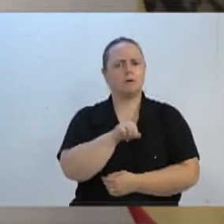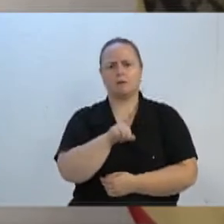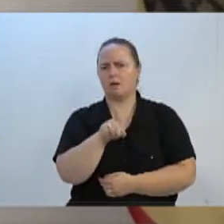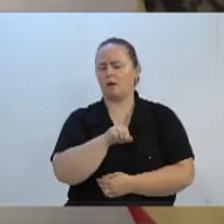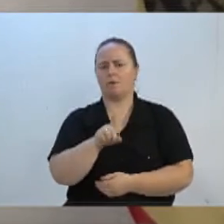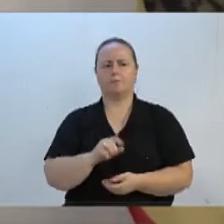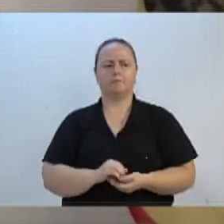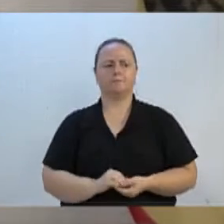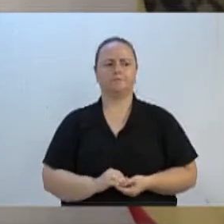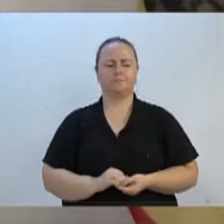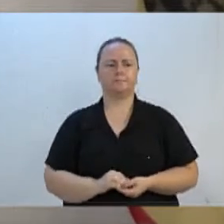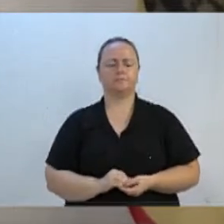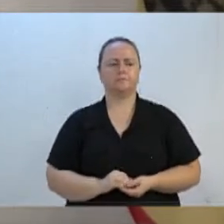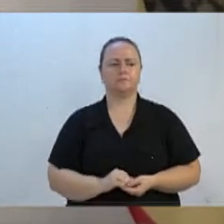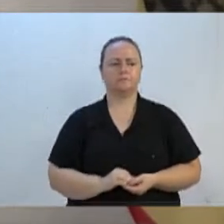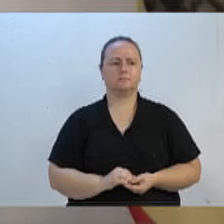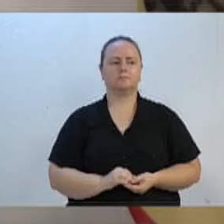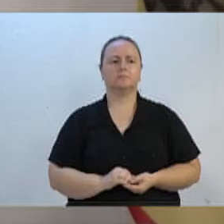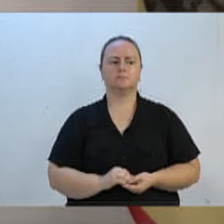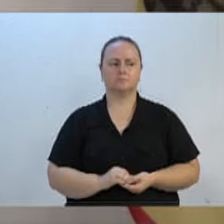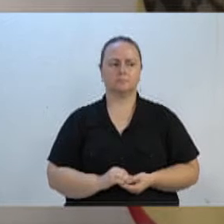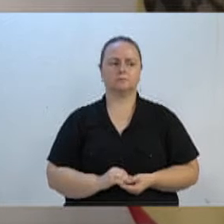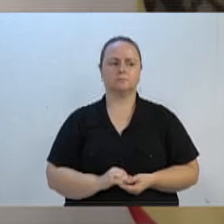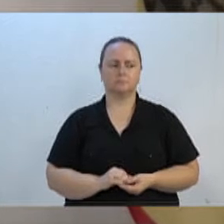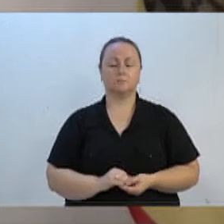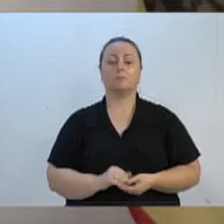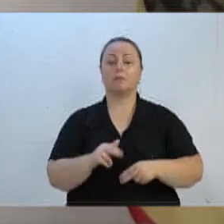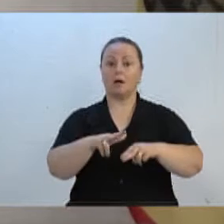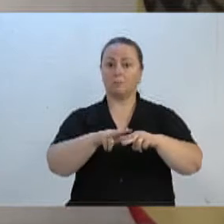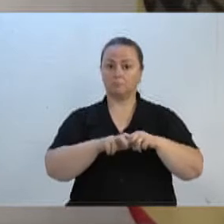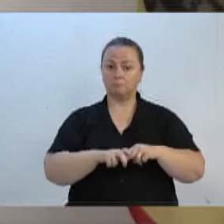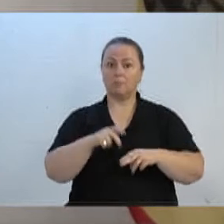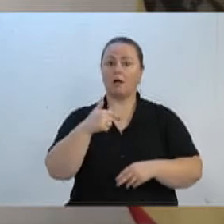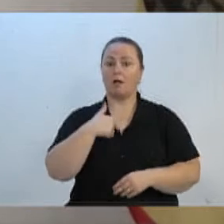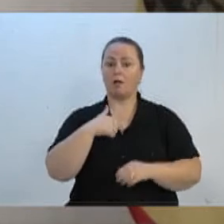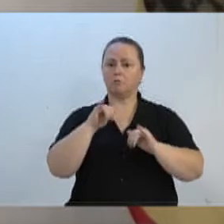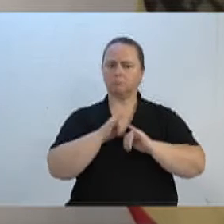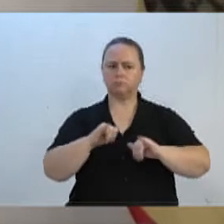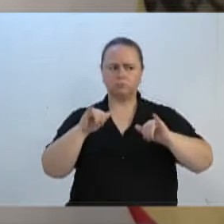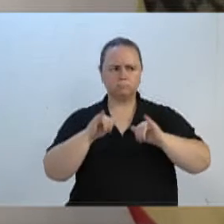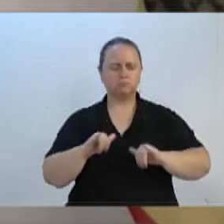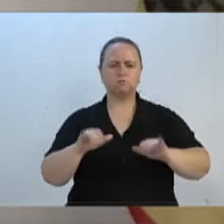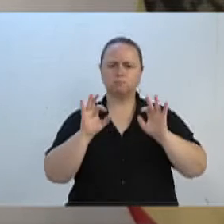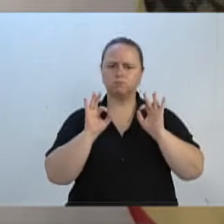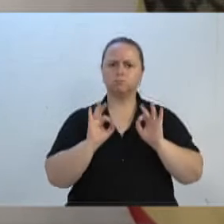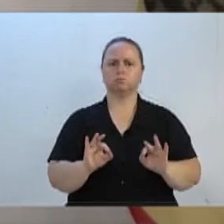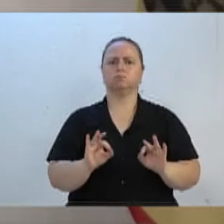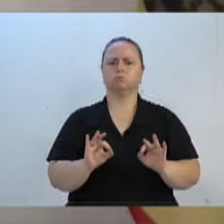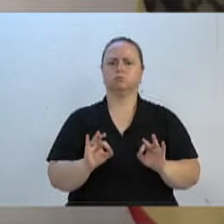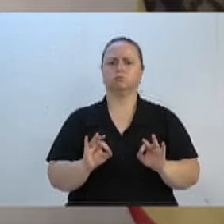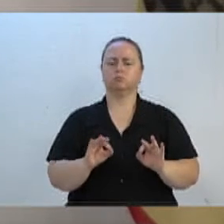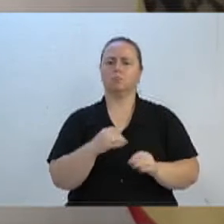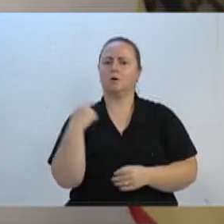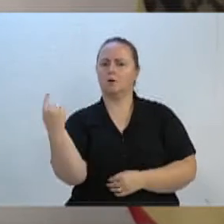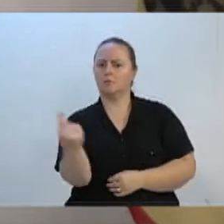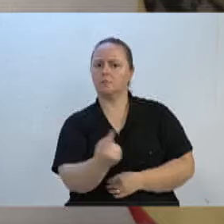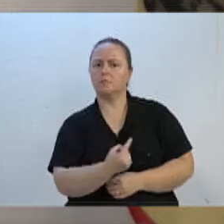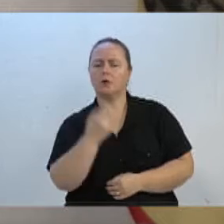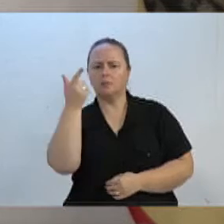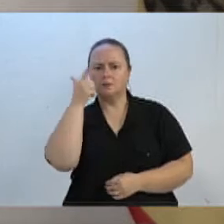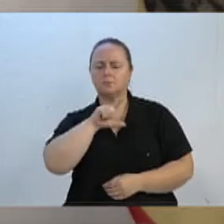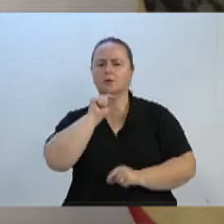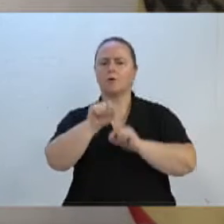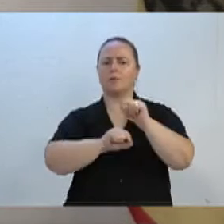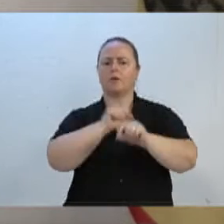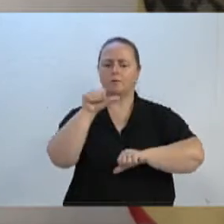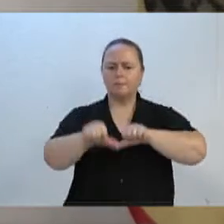CCJ. Vou fazer marcação. Vou fazer para que nós possamos modificar